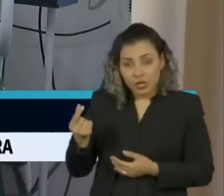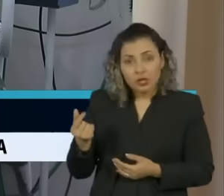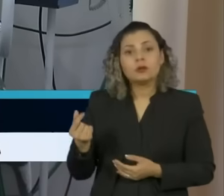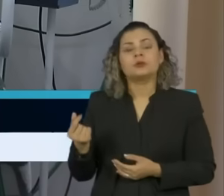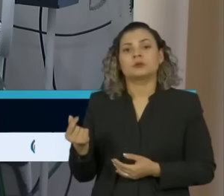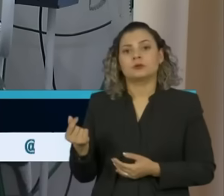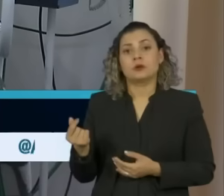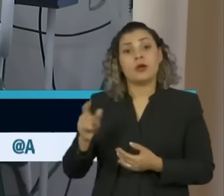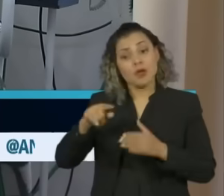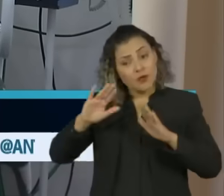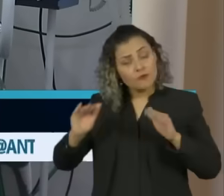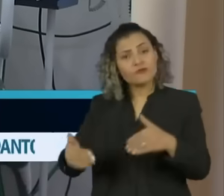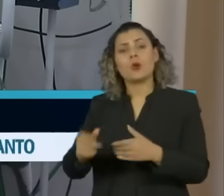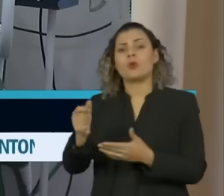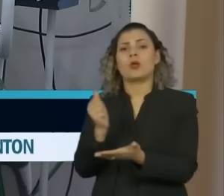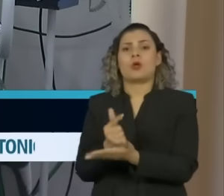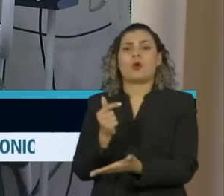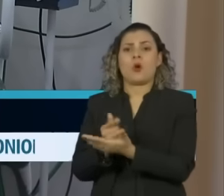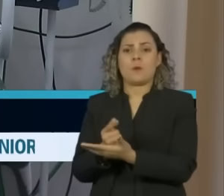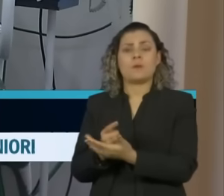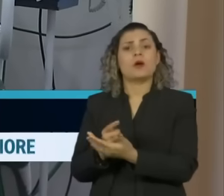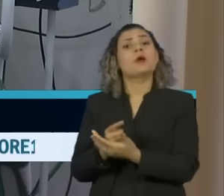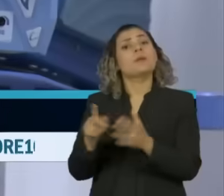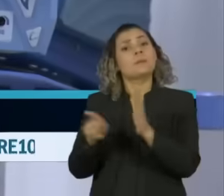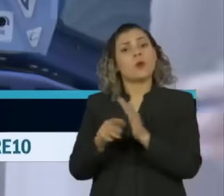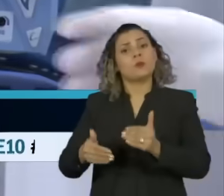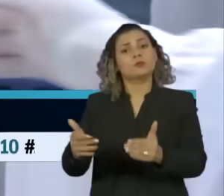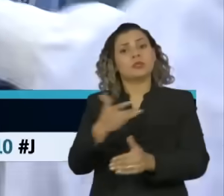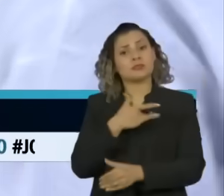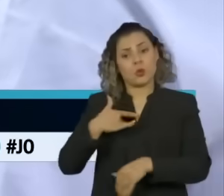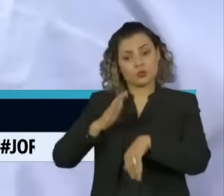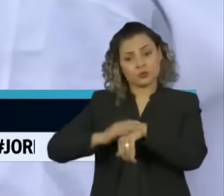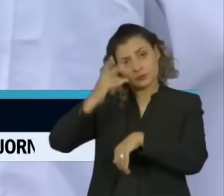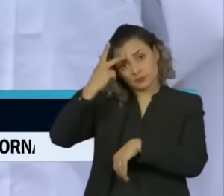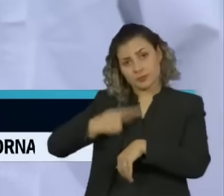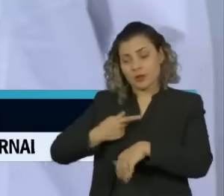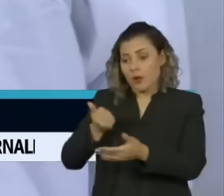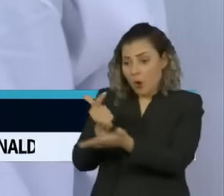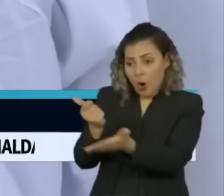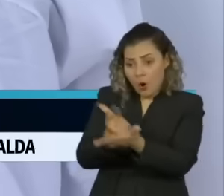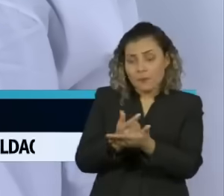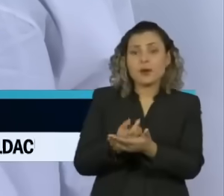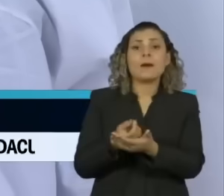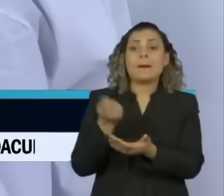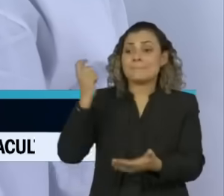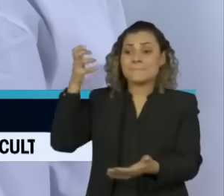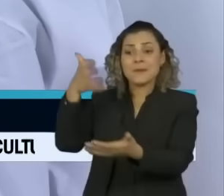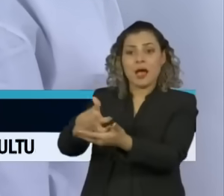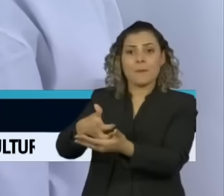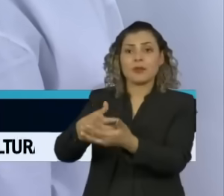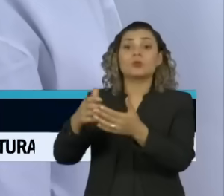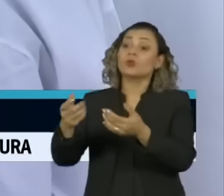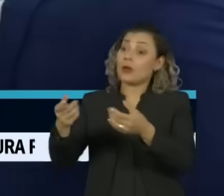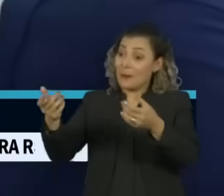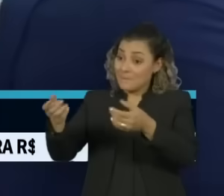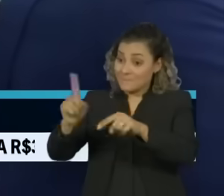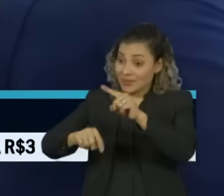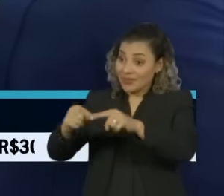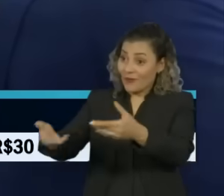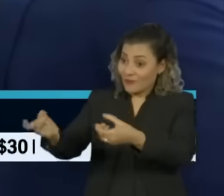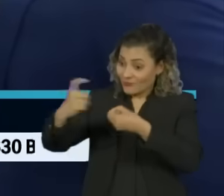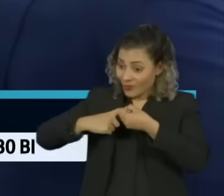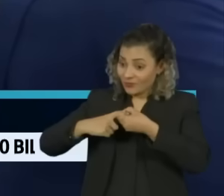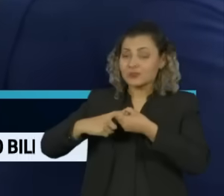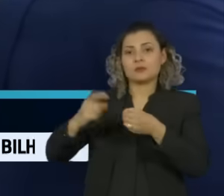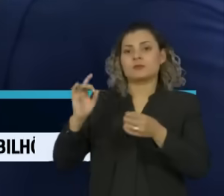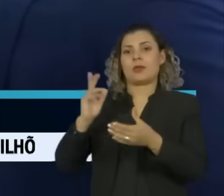é relativa a compras diretas do próprio Ministério, cujos pagamentos são efetuados somente após o recebimento. 2